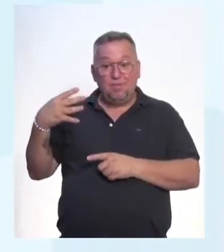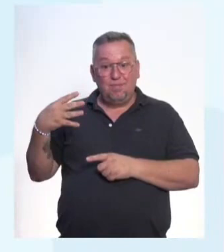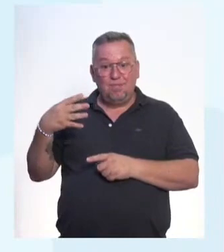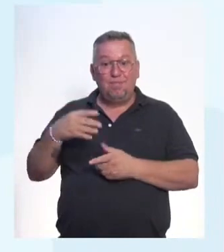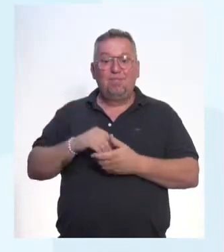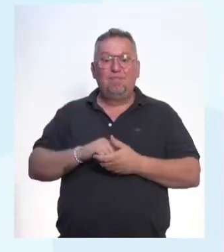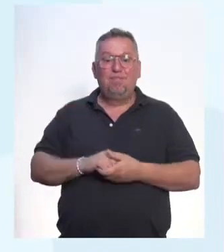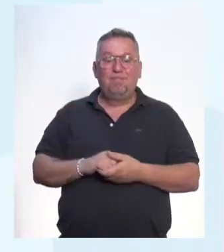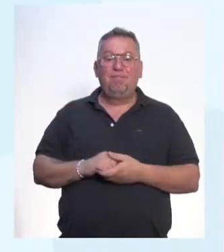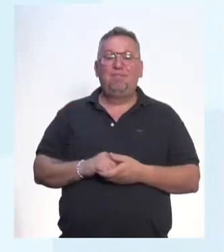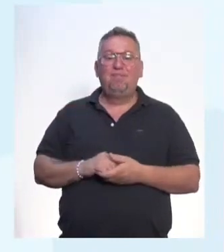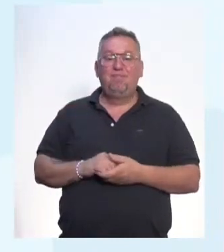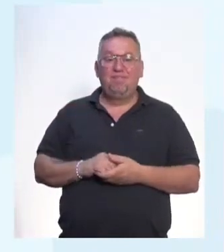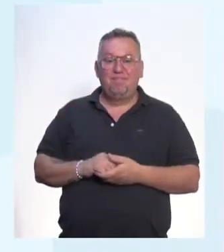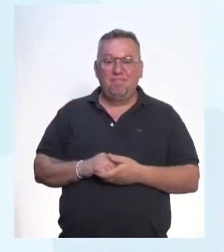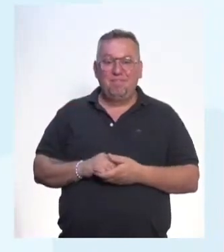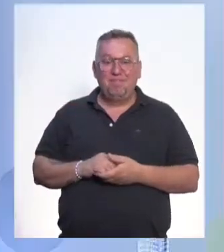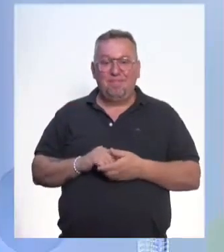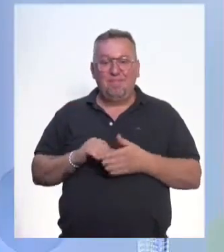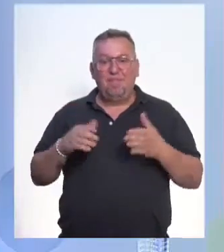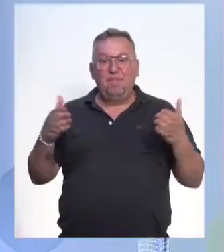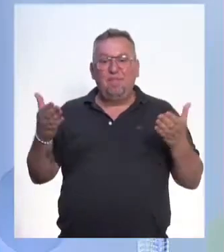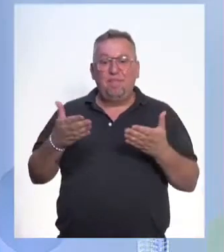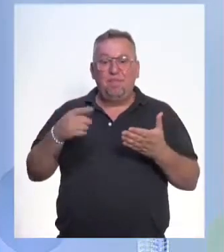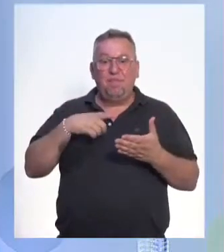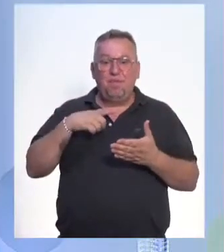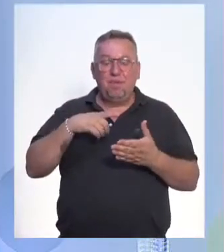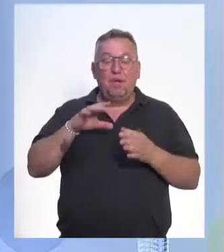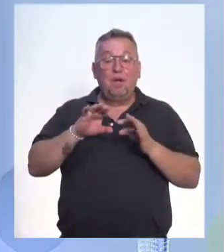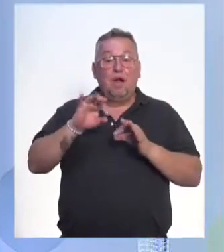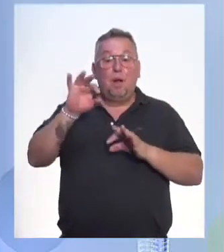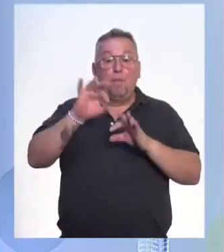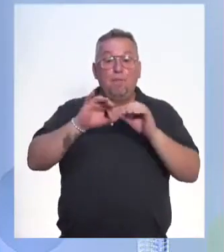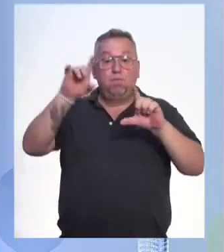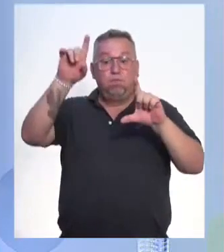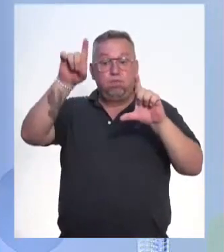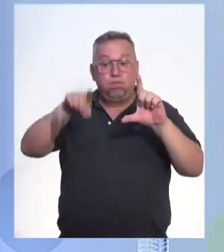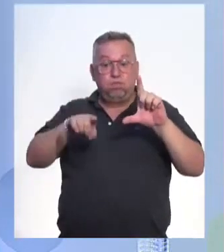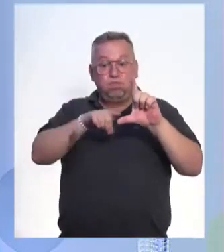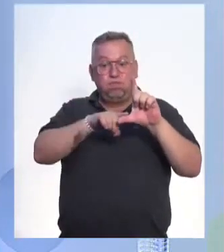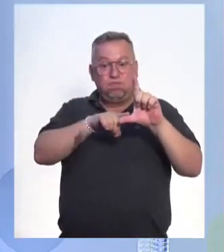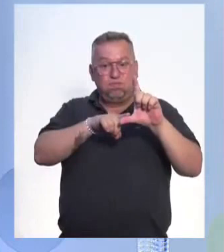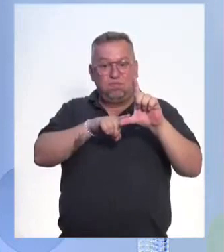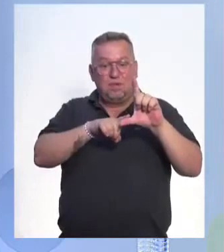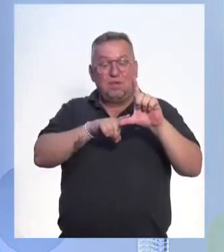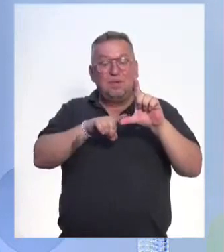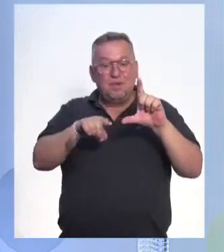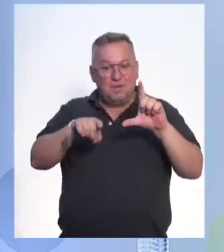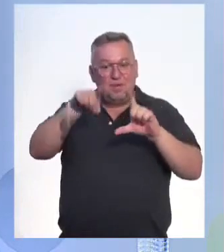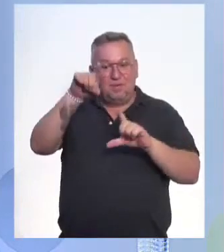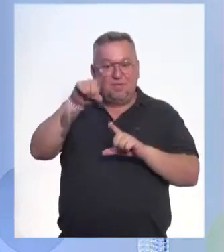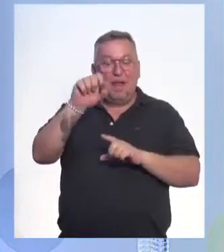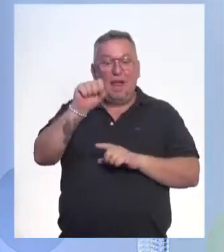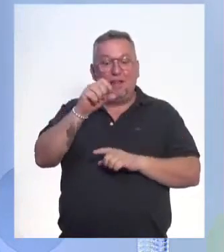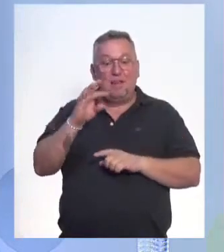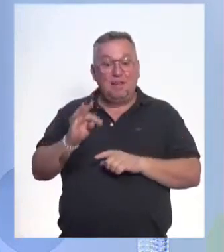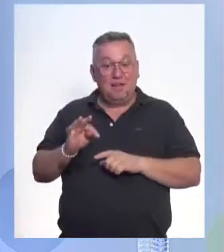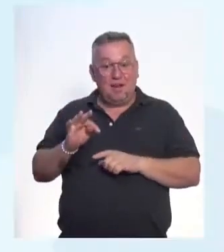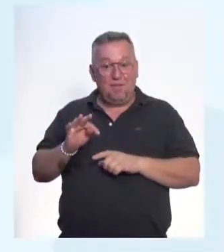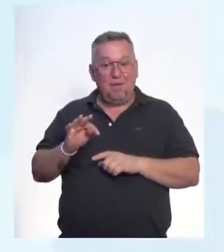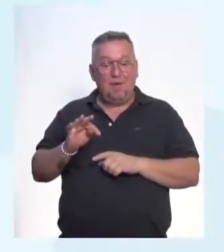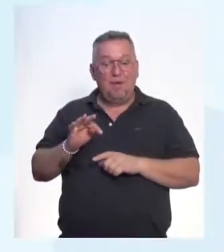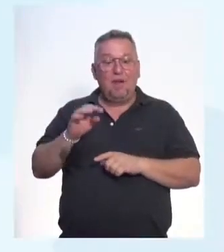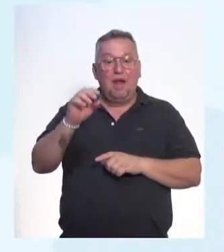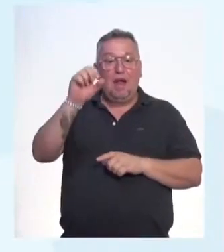144, ok? Então, aqui é a medida do cateto ST.